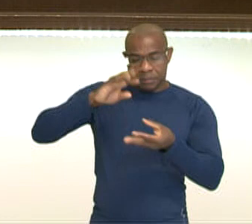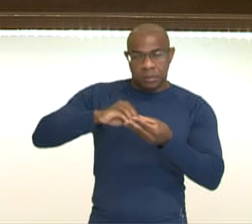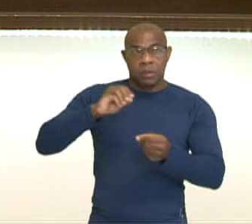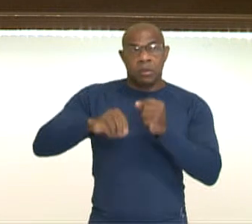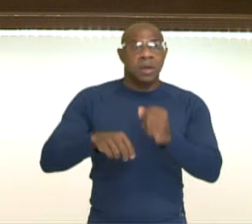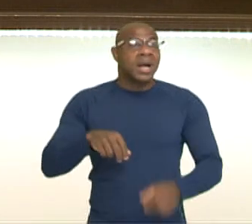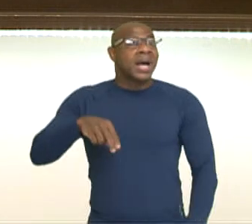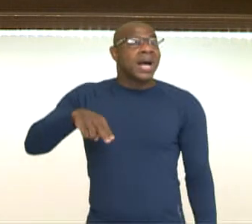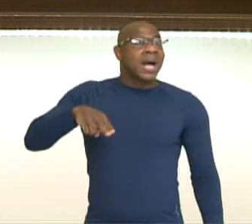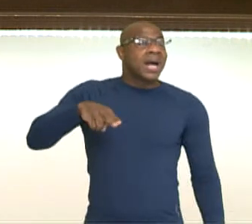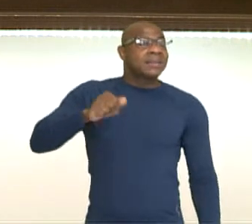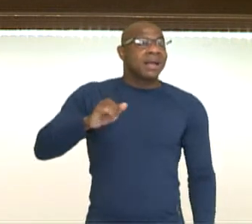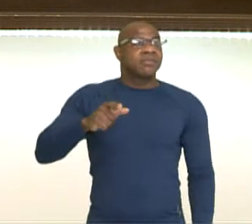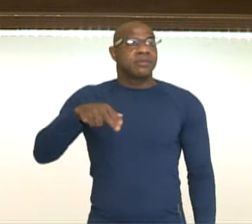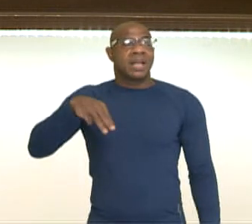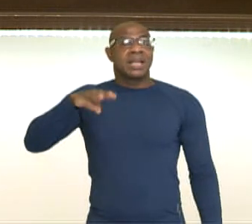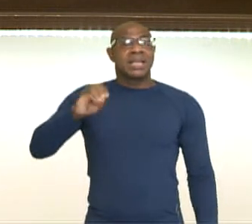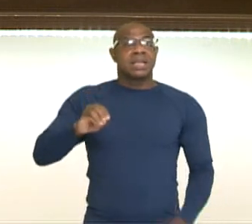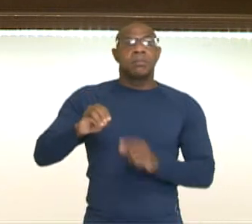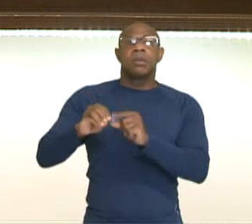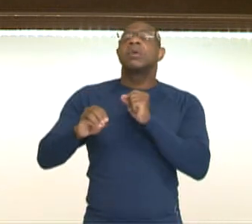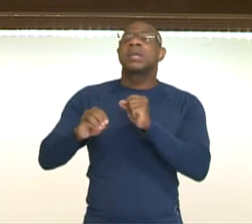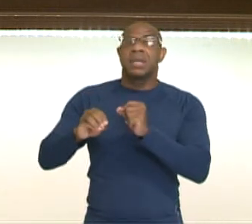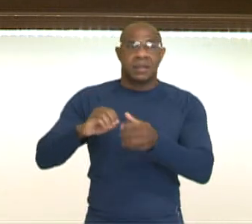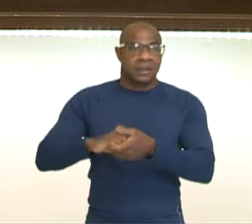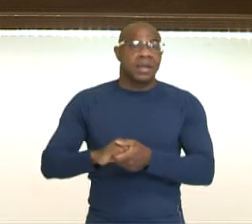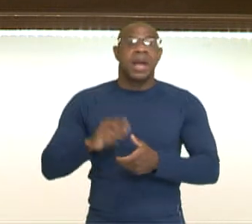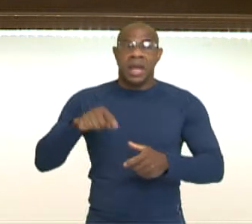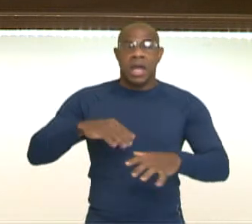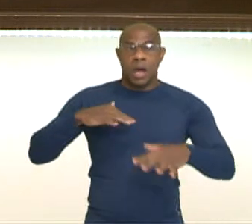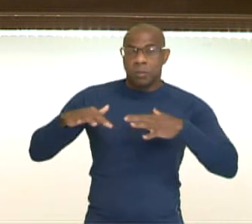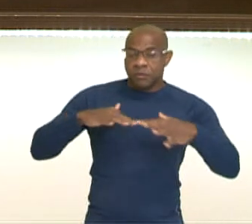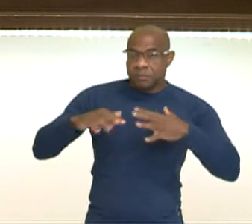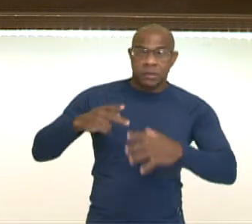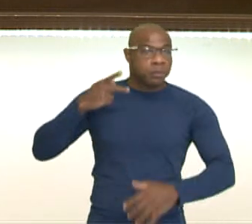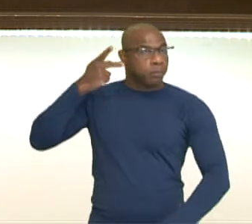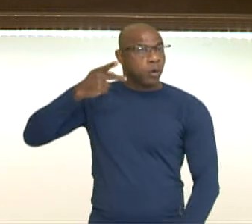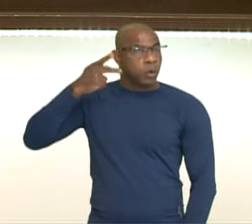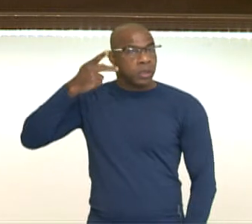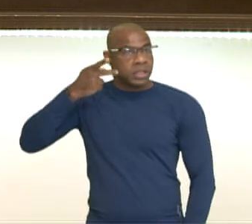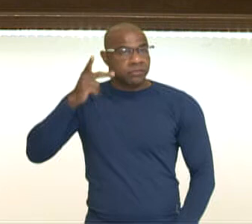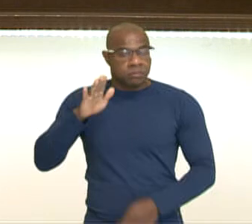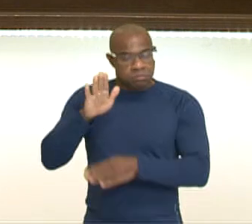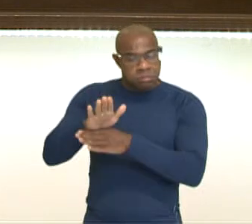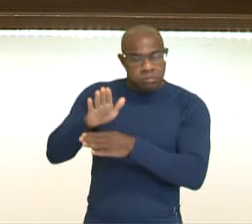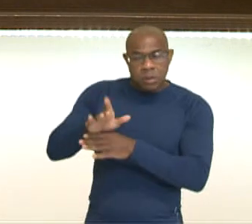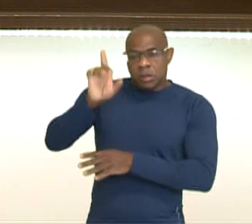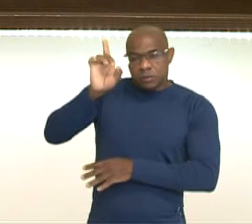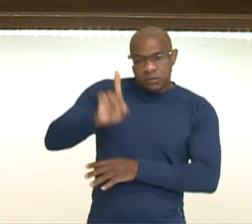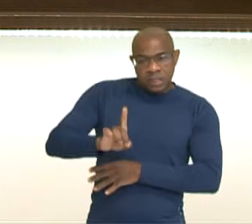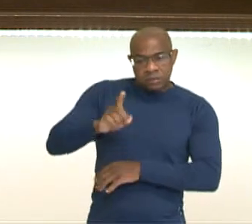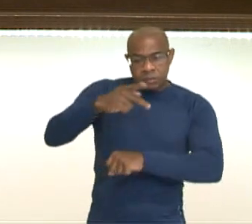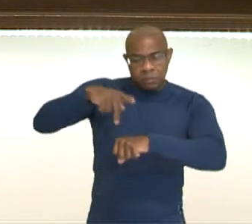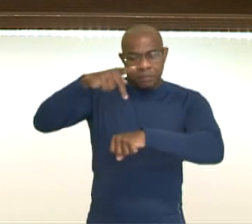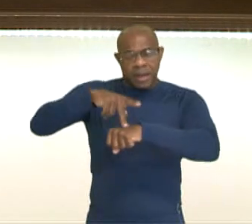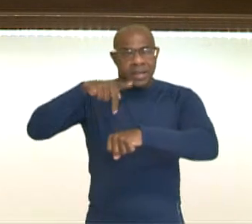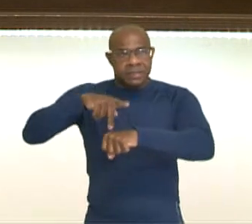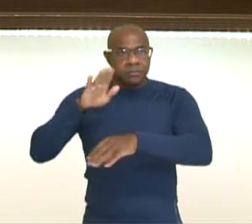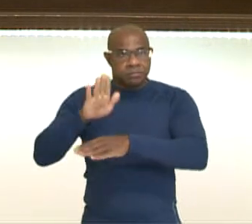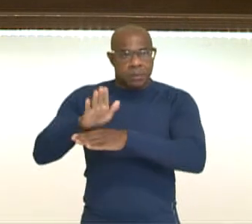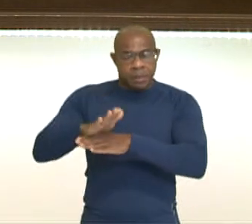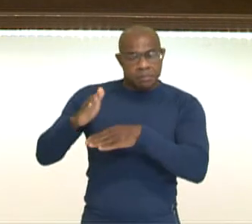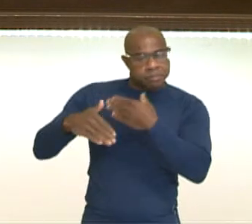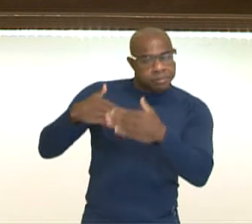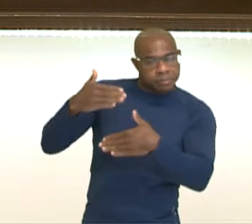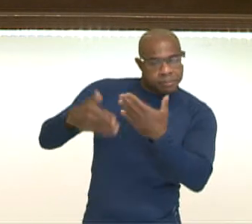é nacionalismo. Dentro dessa configuração, então, é um movimento político em defesa dos direitos da nação. E é uma